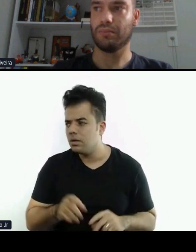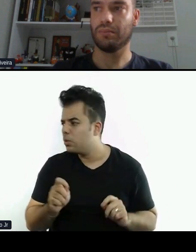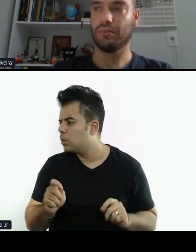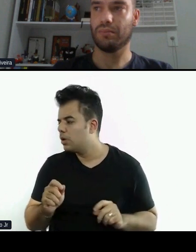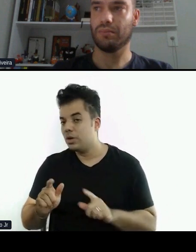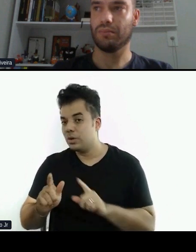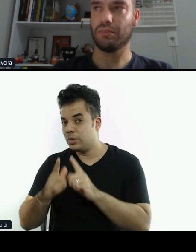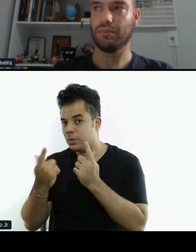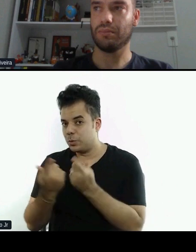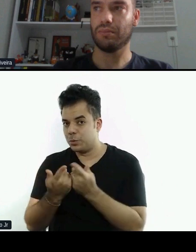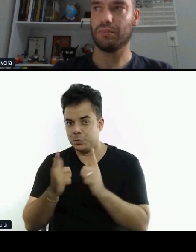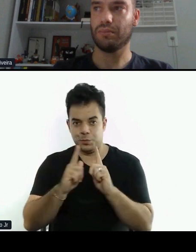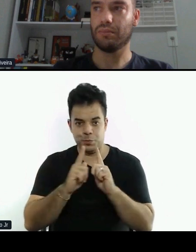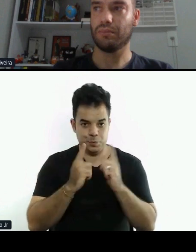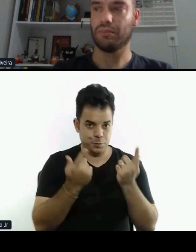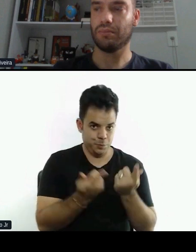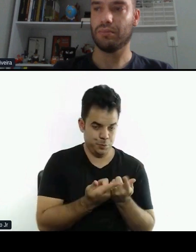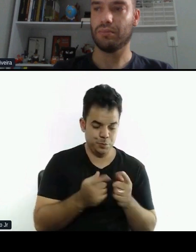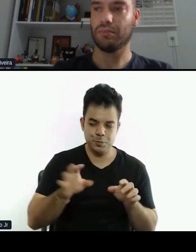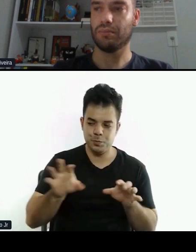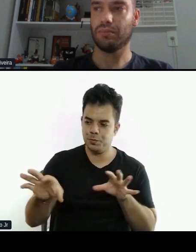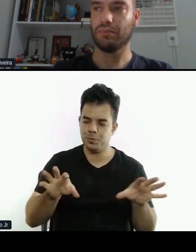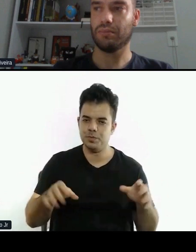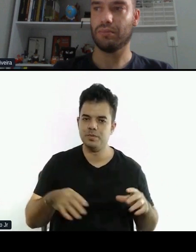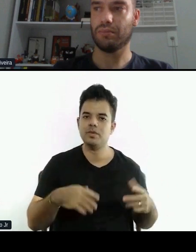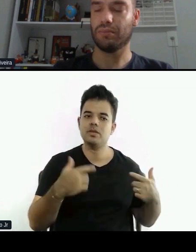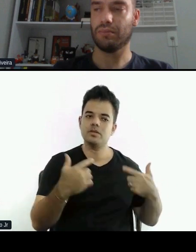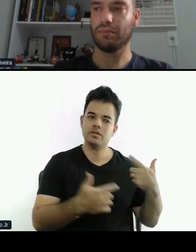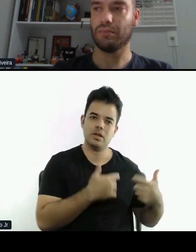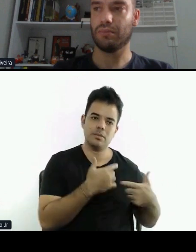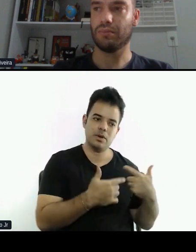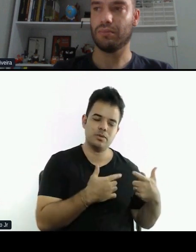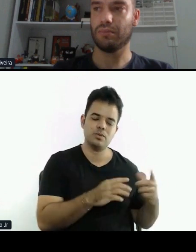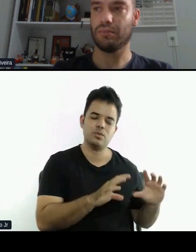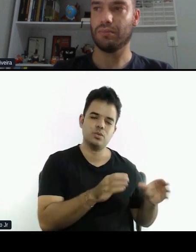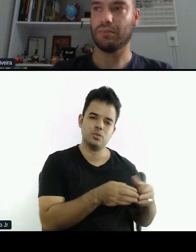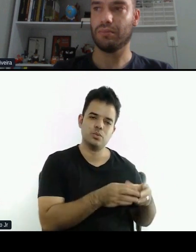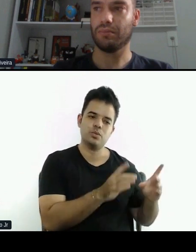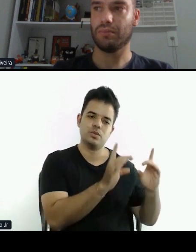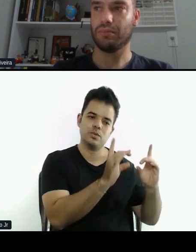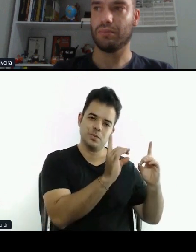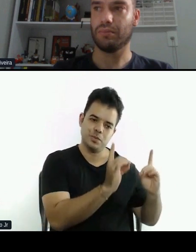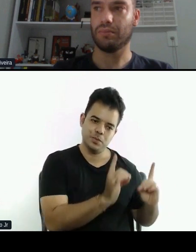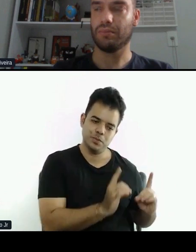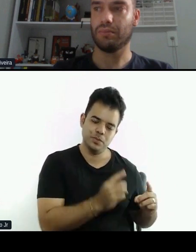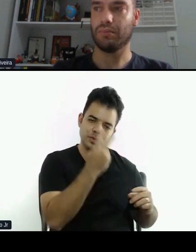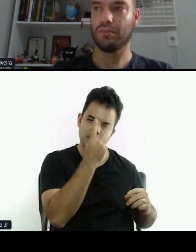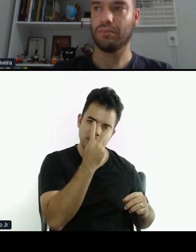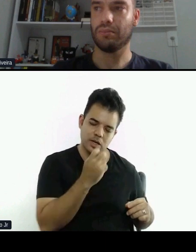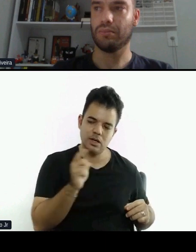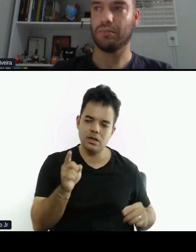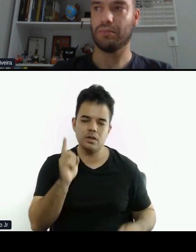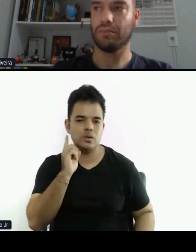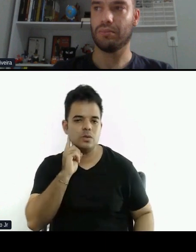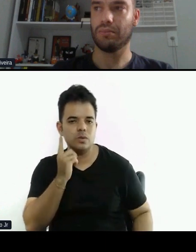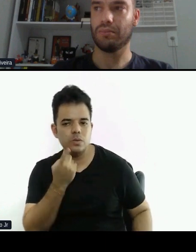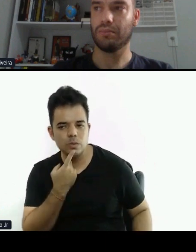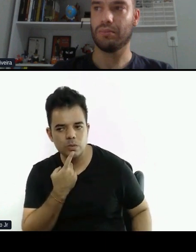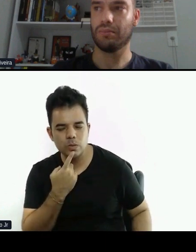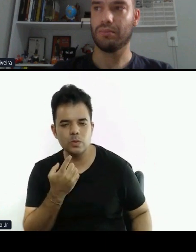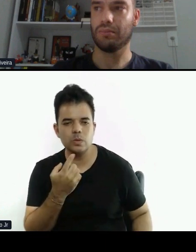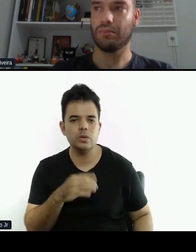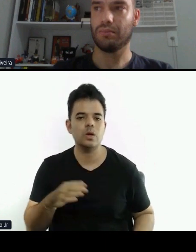nosso se dividiu em grupo, trabalhou uma natureza de deficiência. Pessoa cega, pessoa surda, né?